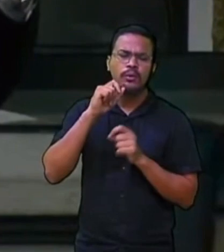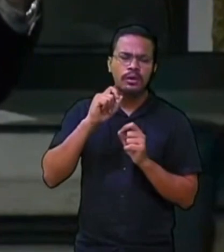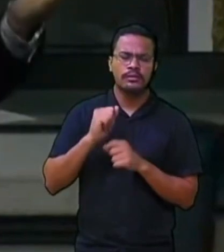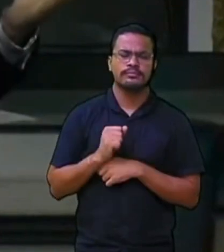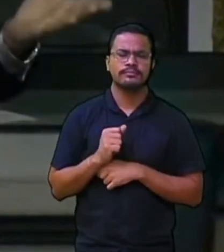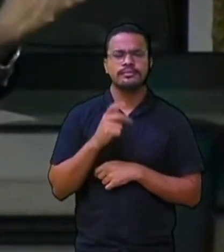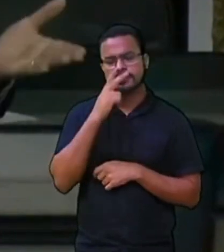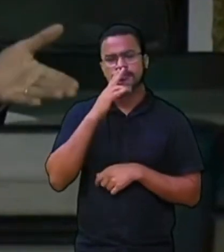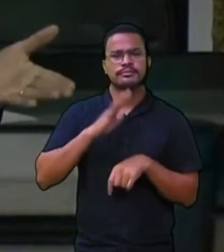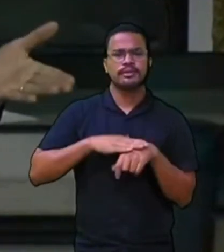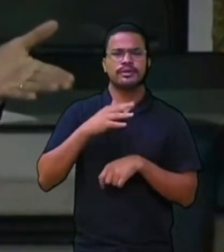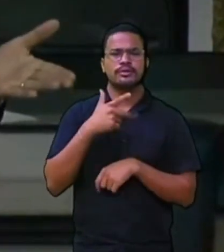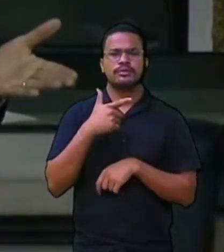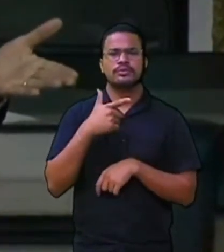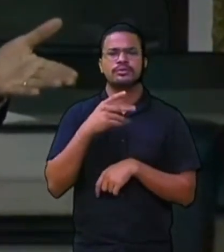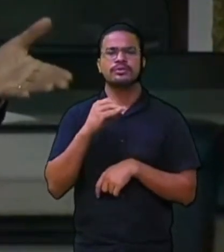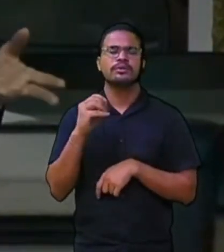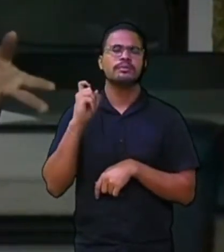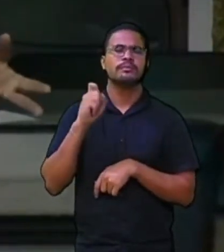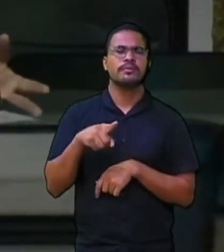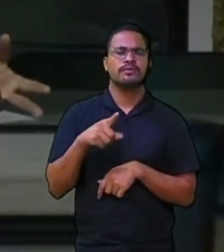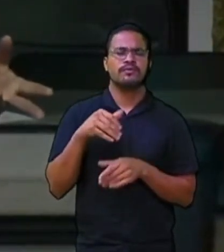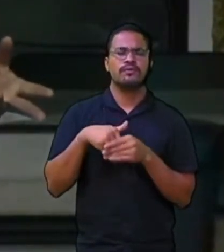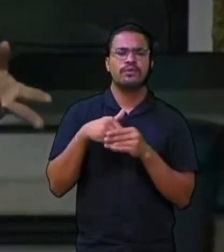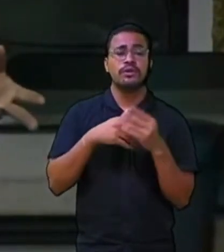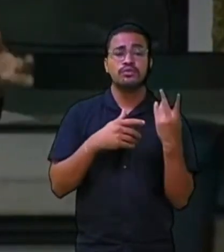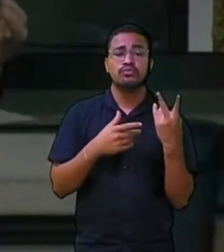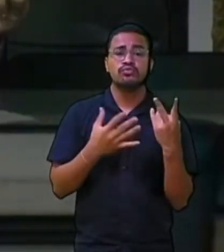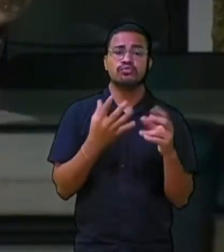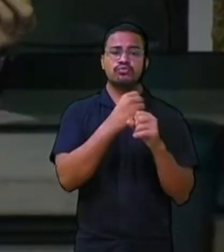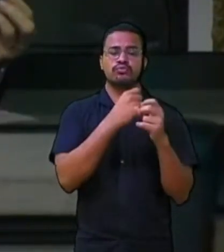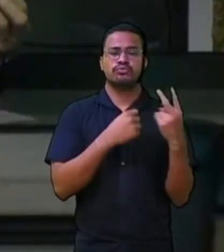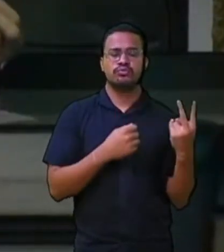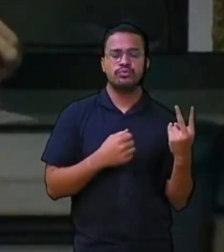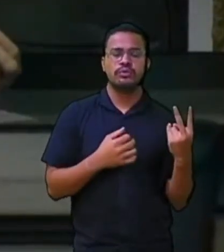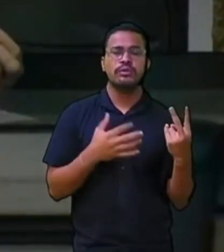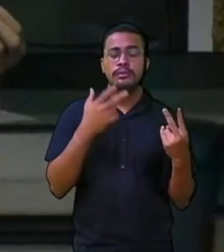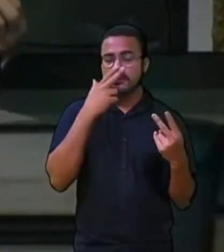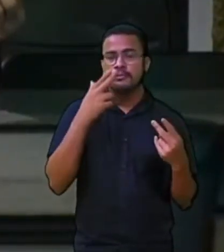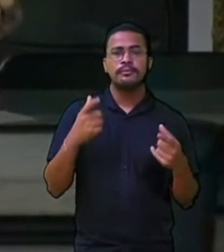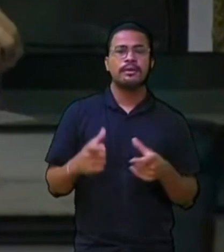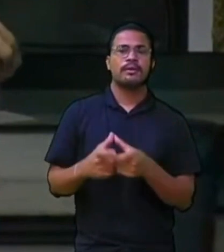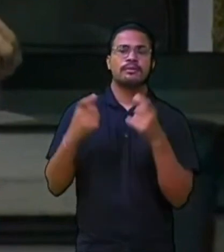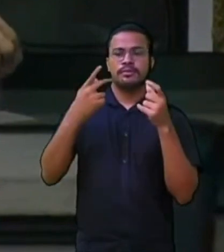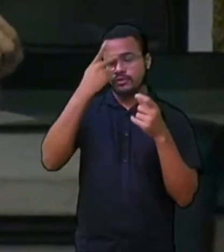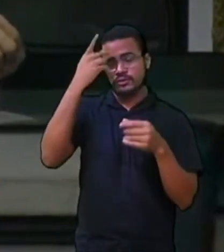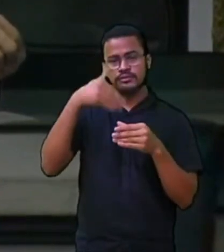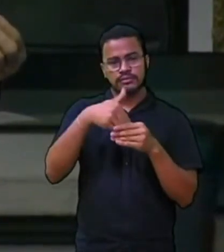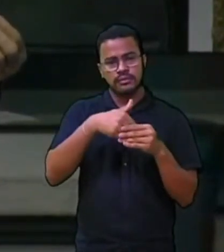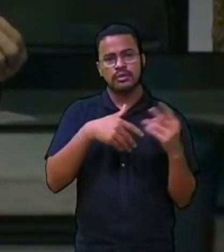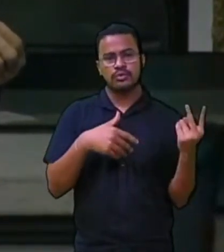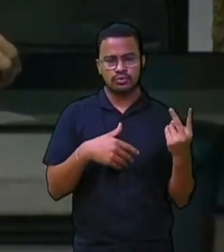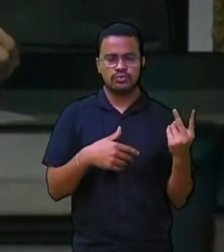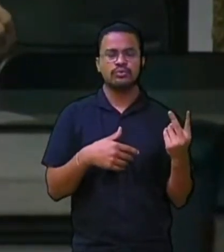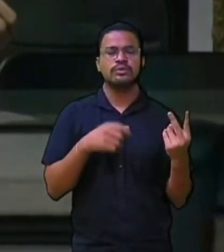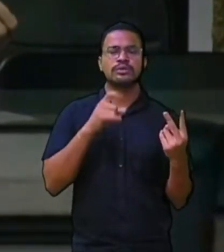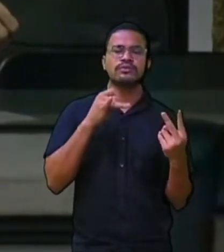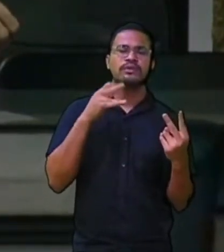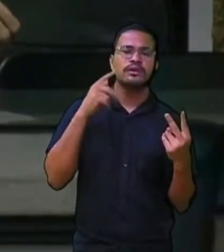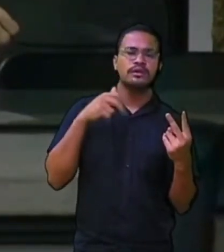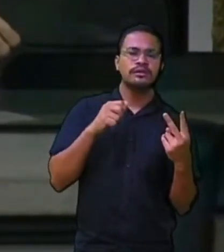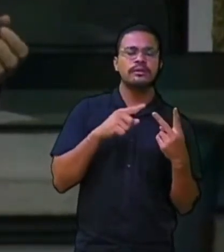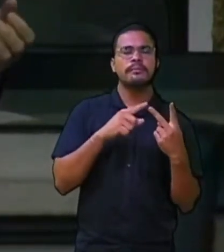200.000 votos às duas ou seja o maior número de pessoas que votaram em D Silvana e